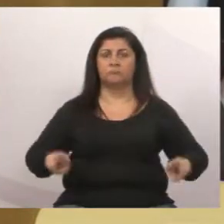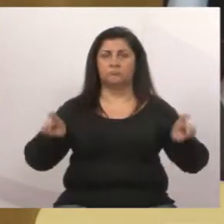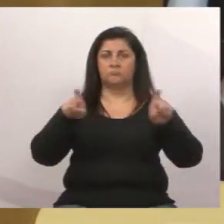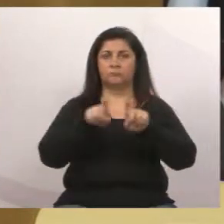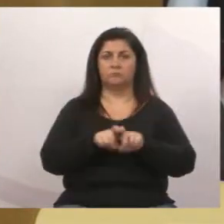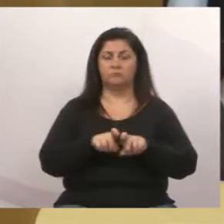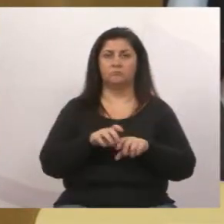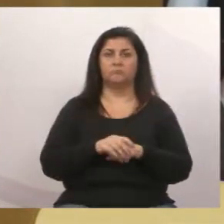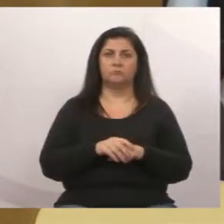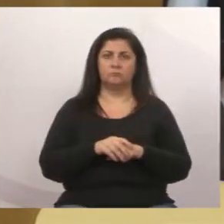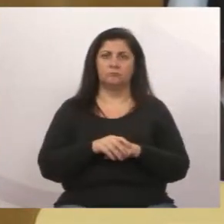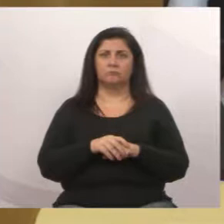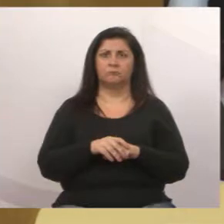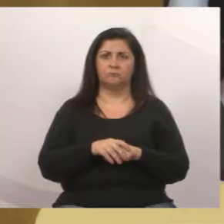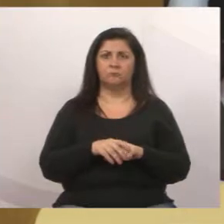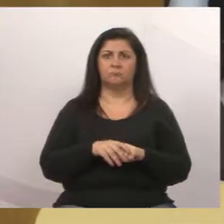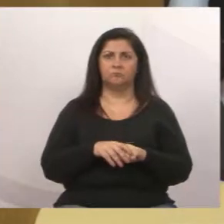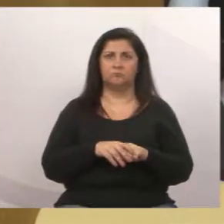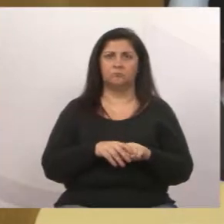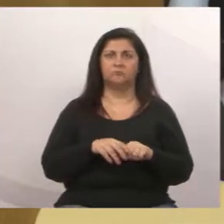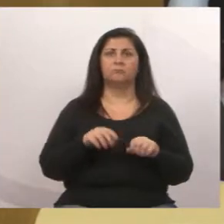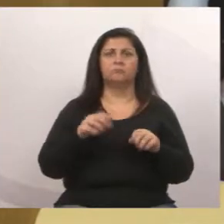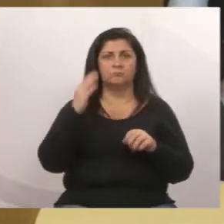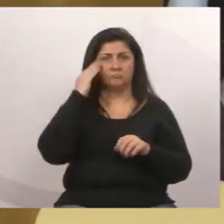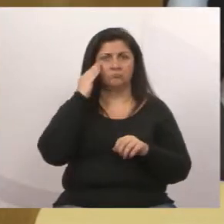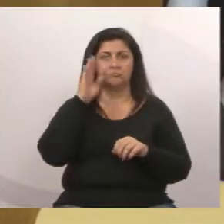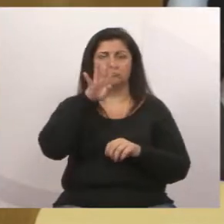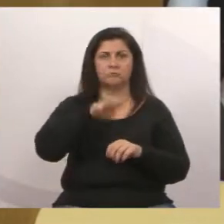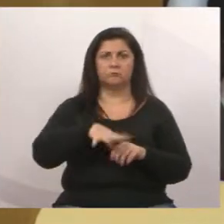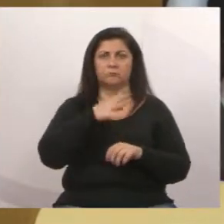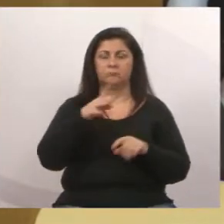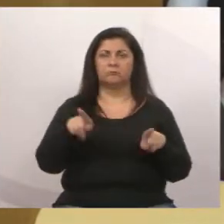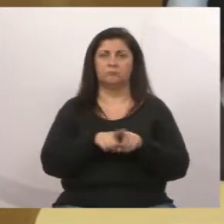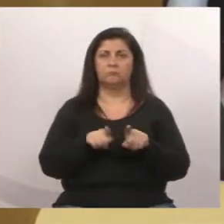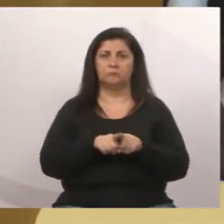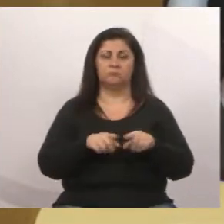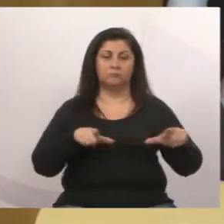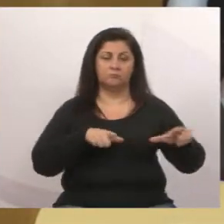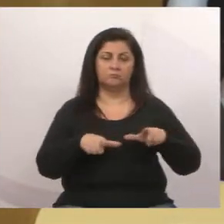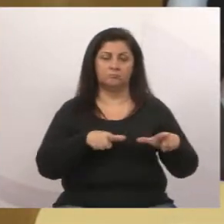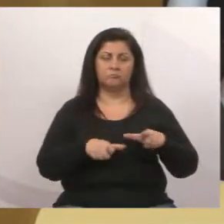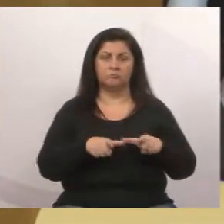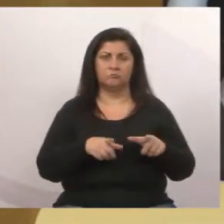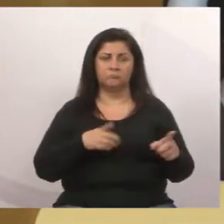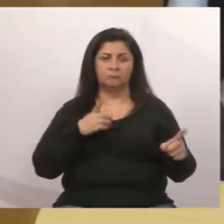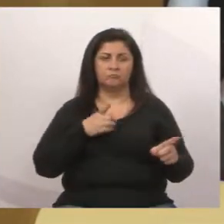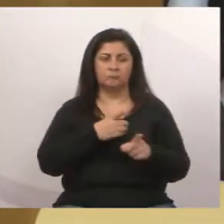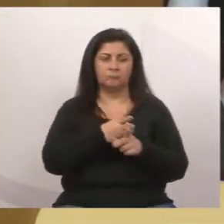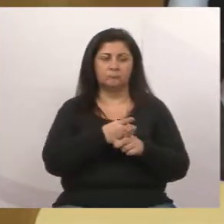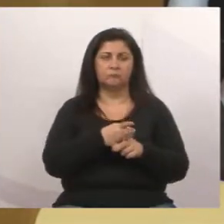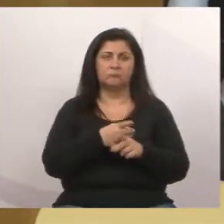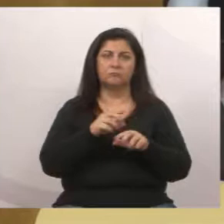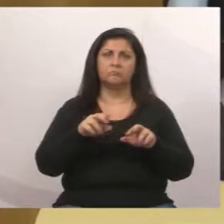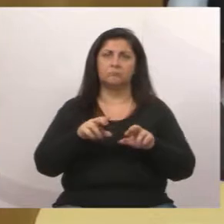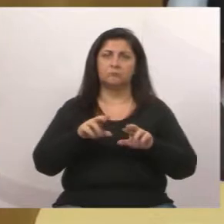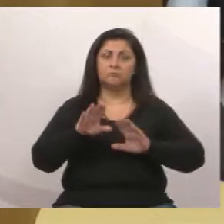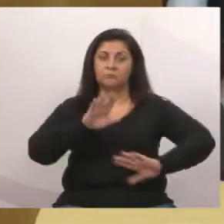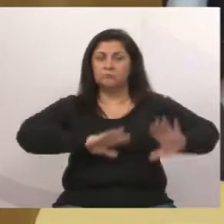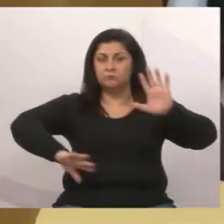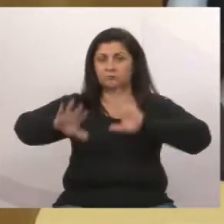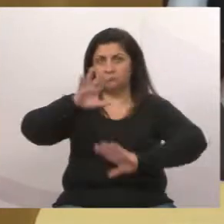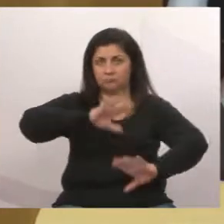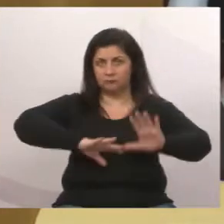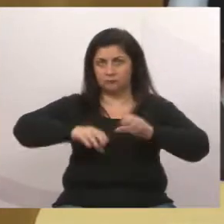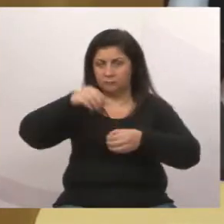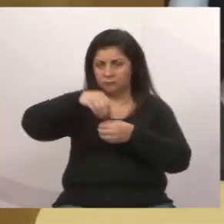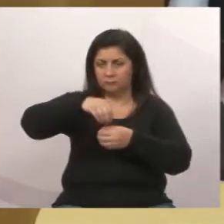utilização de editor de texto e planilha. Atribuições: atuar diretamente nas questões relacionadas ao controle interno do